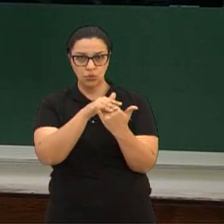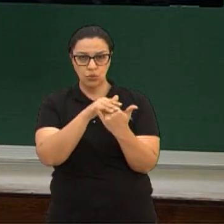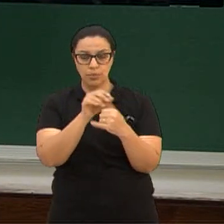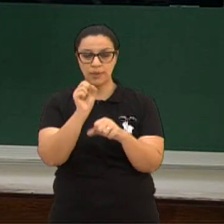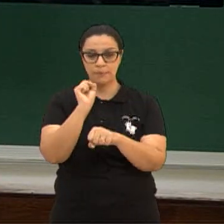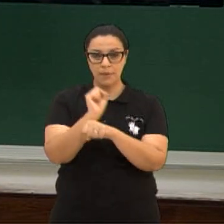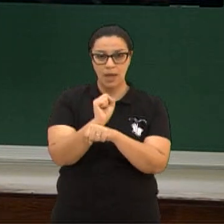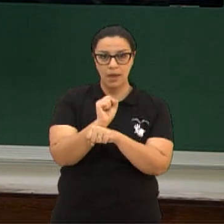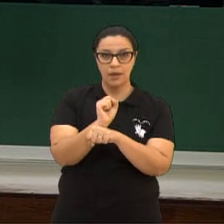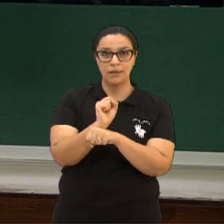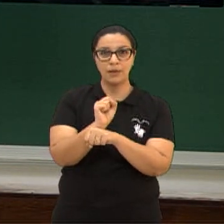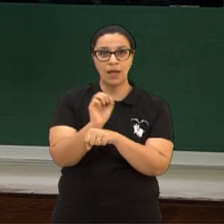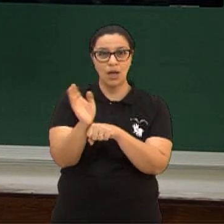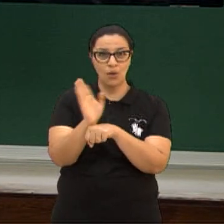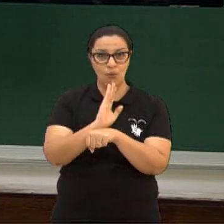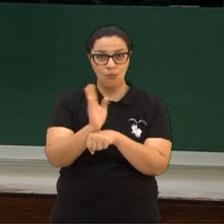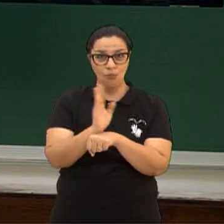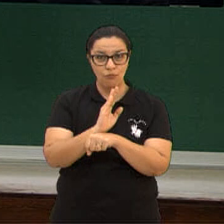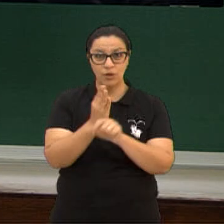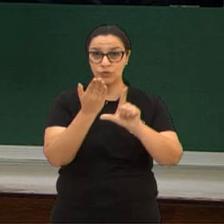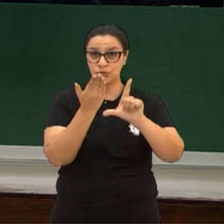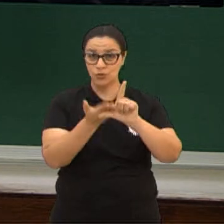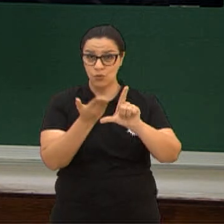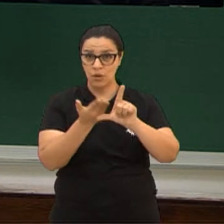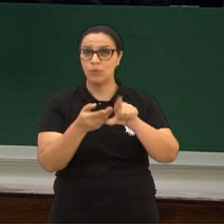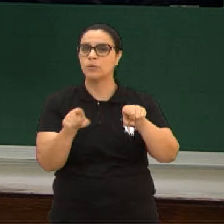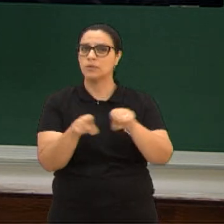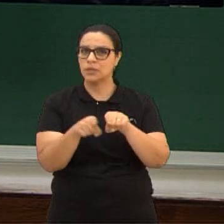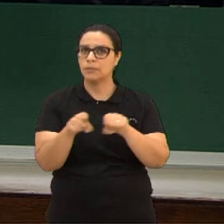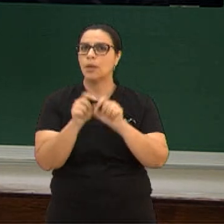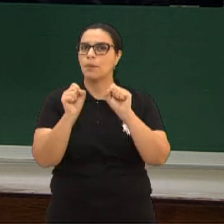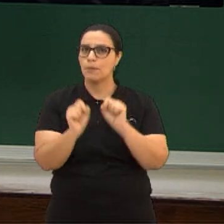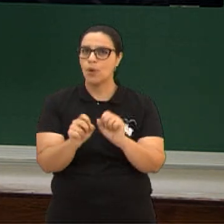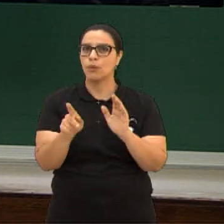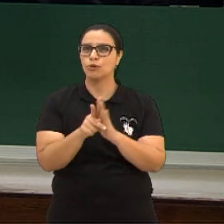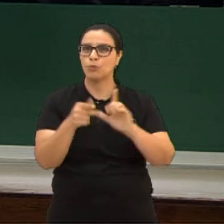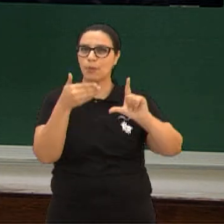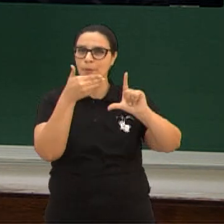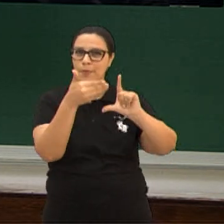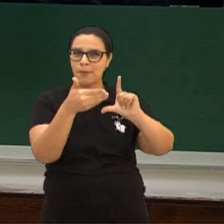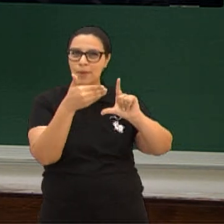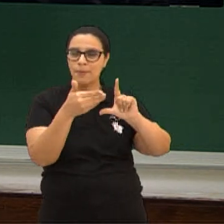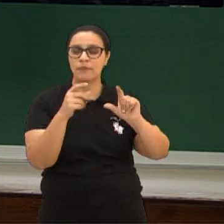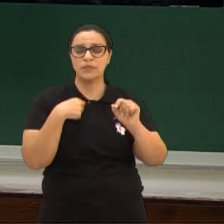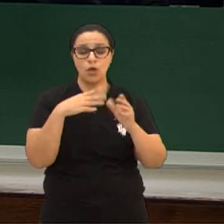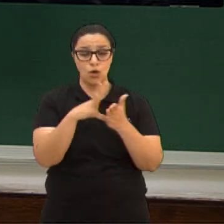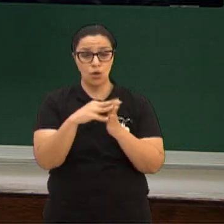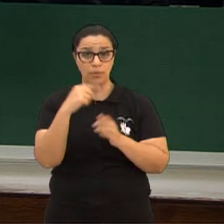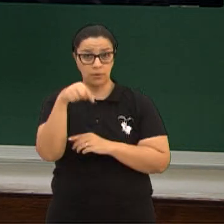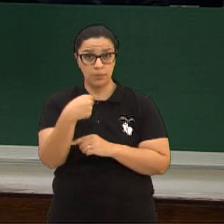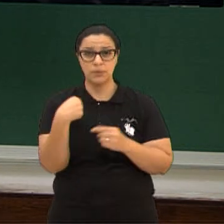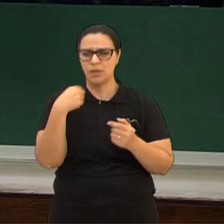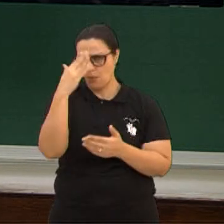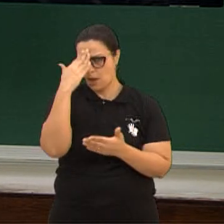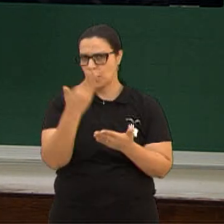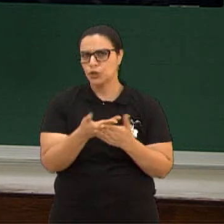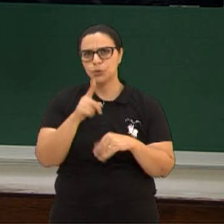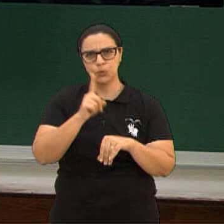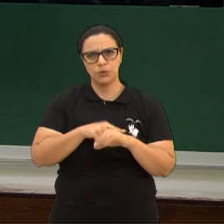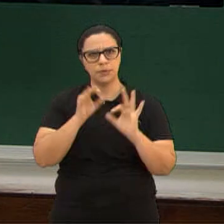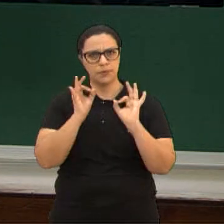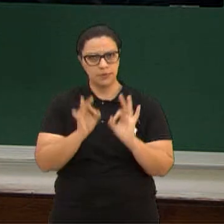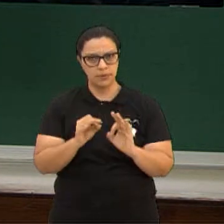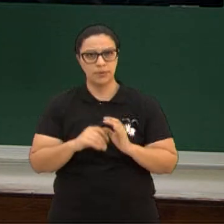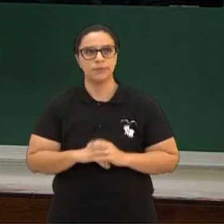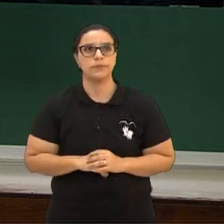o vídeo, ou então lá no Classroom, você também pode pegar o slide e você copiar depois. Mas eu acredito que tenha dado